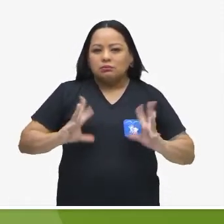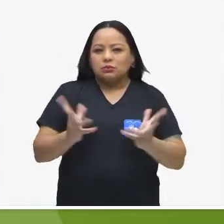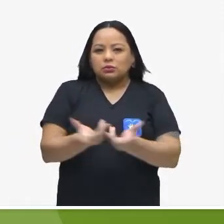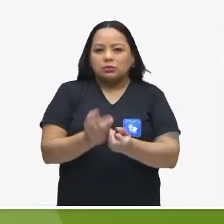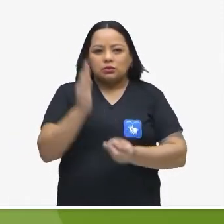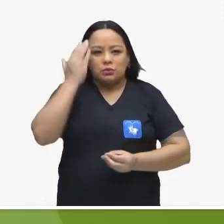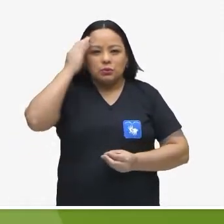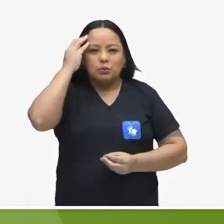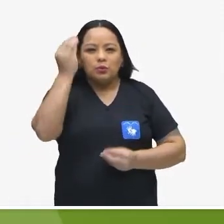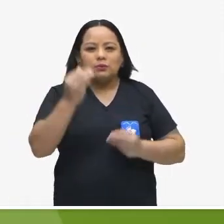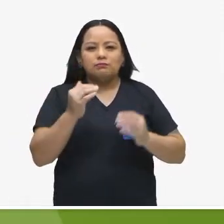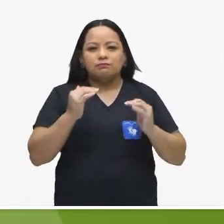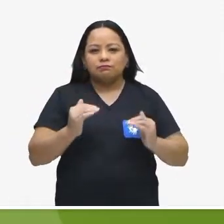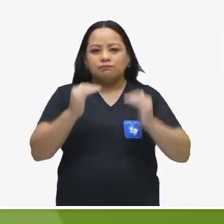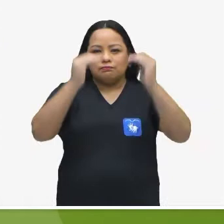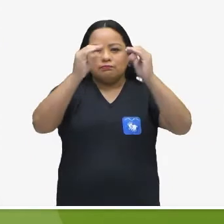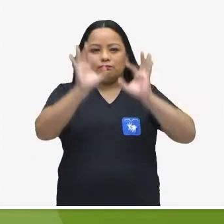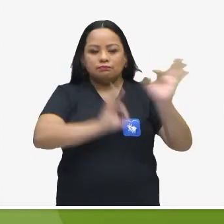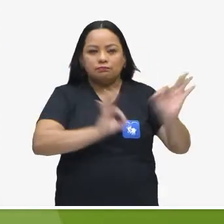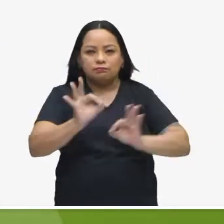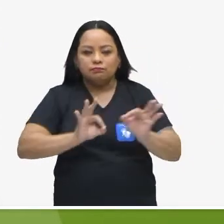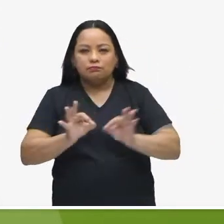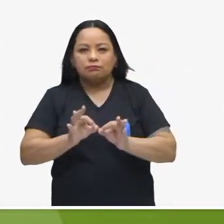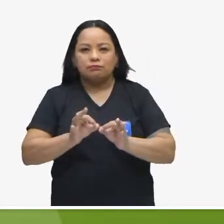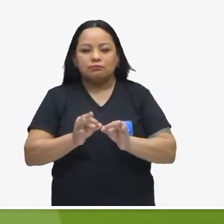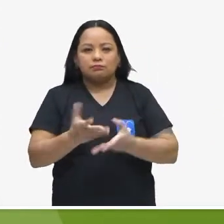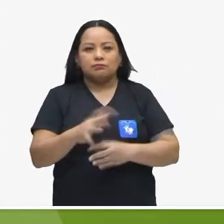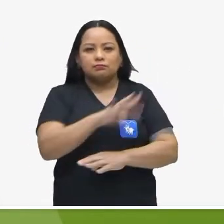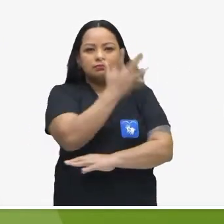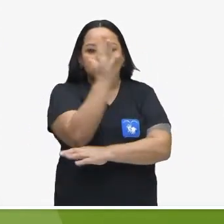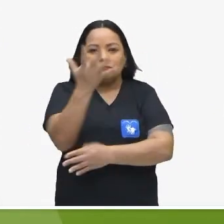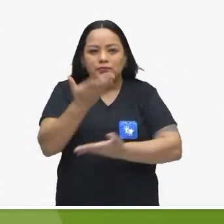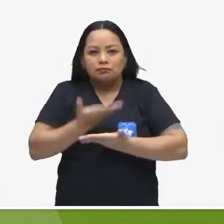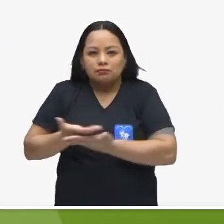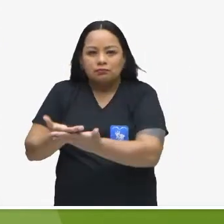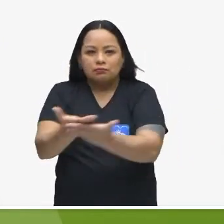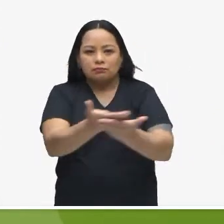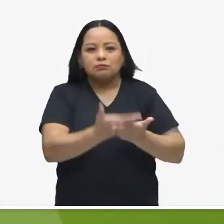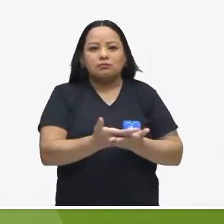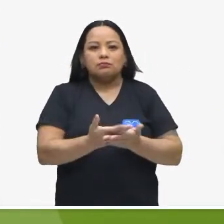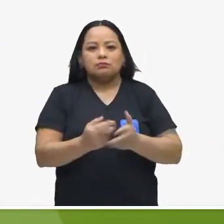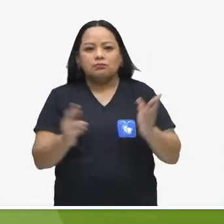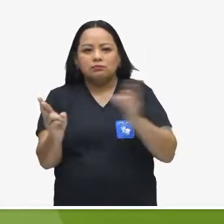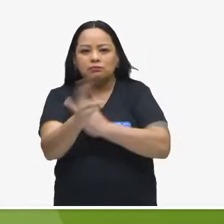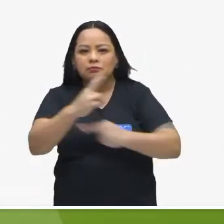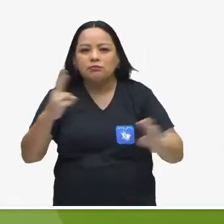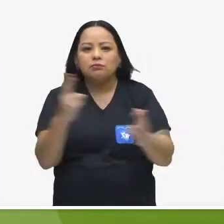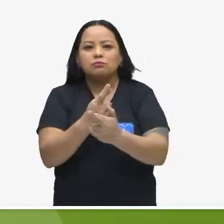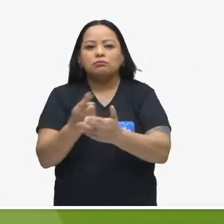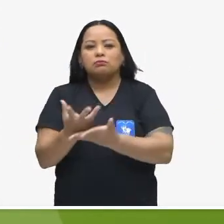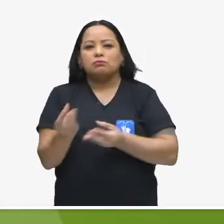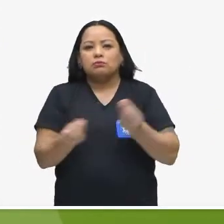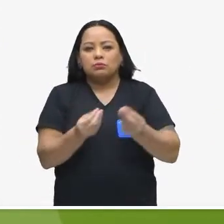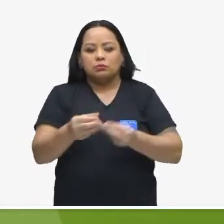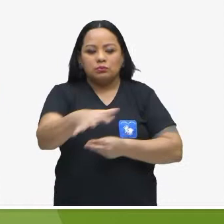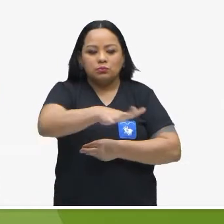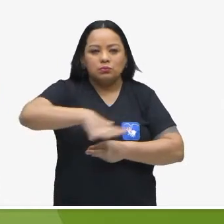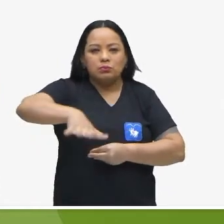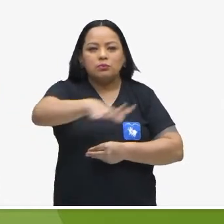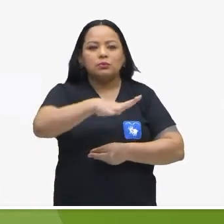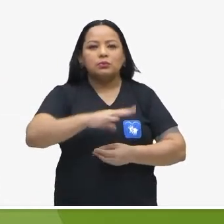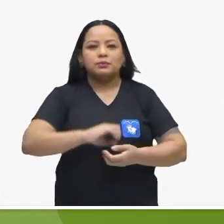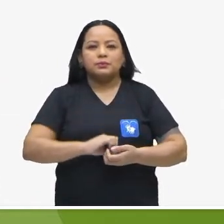Habilidade: compreender os níveis de organização ecológicos e relacioná-los com o